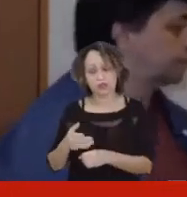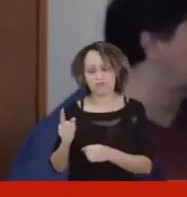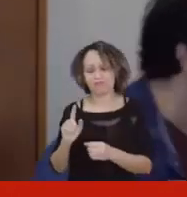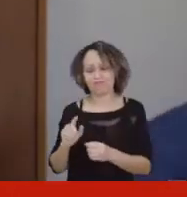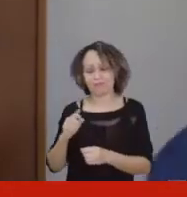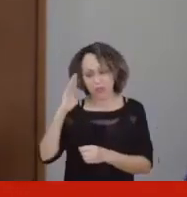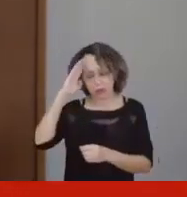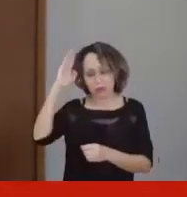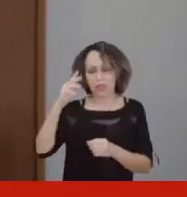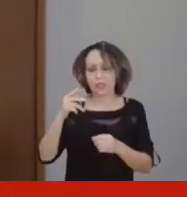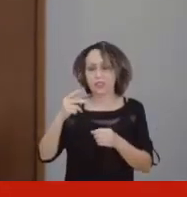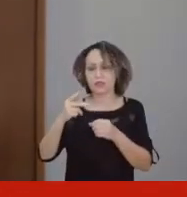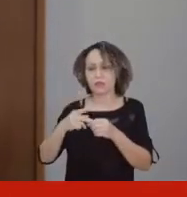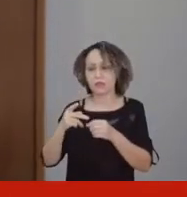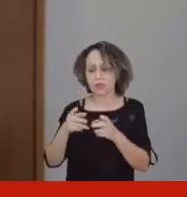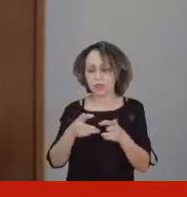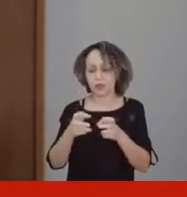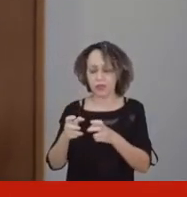presidente,